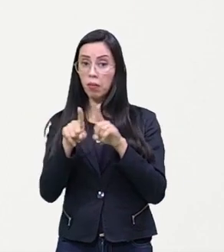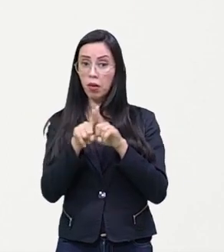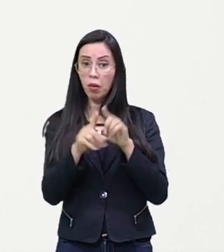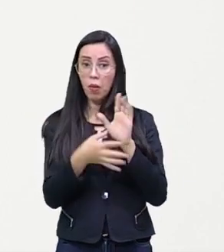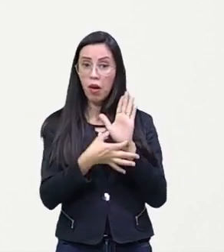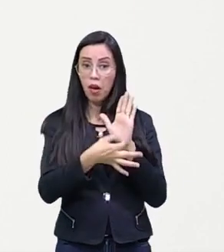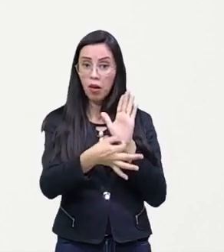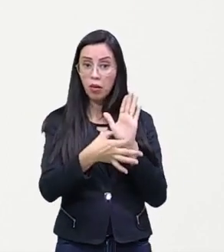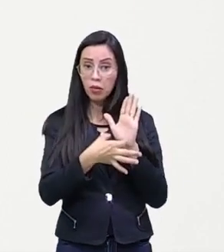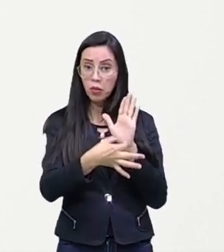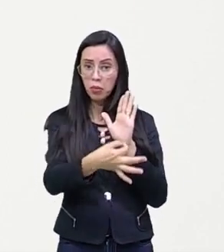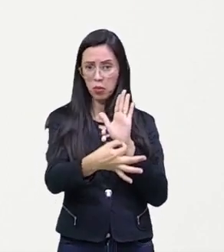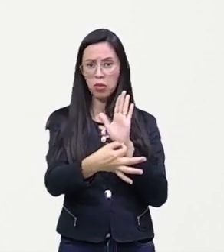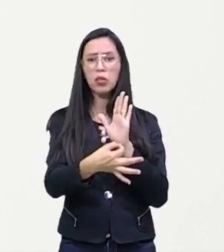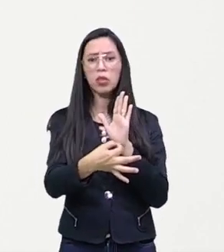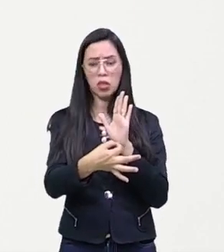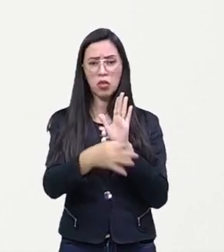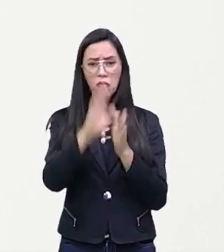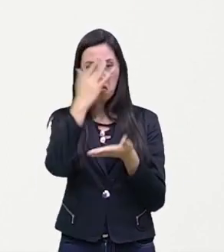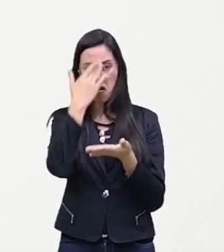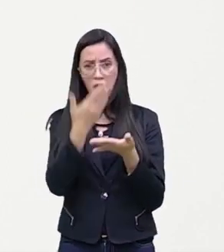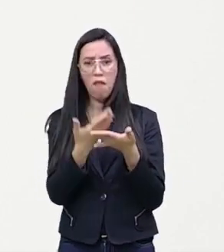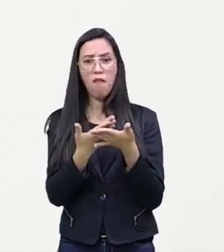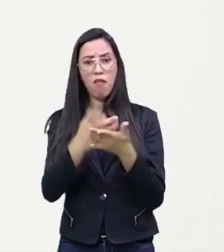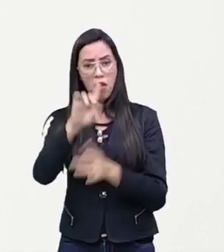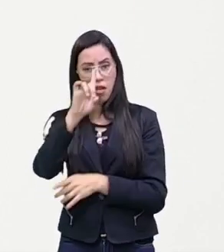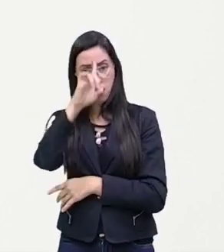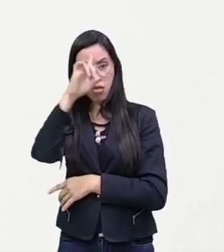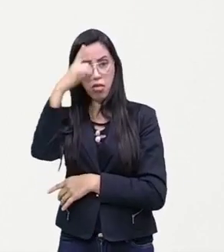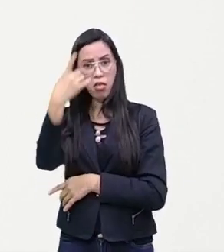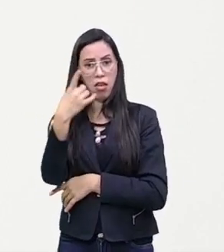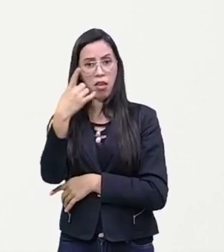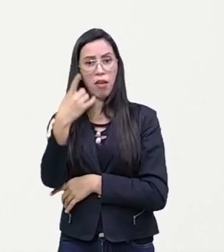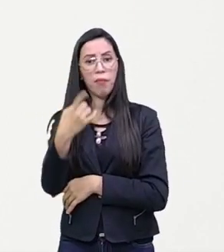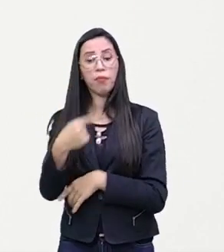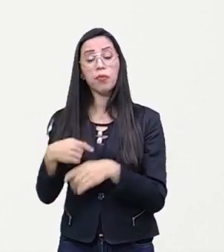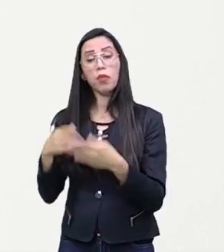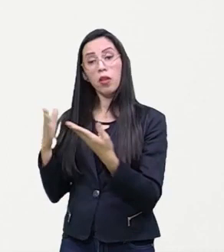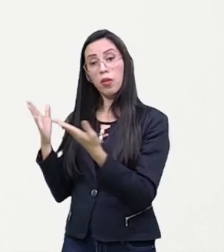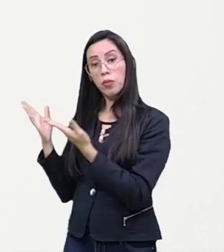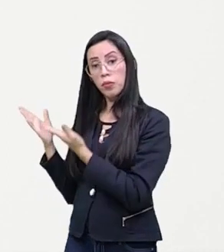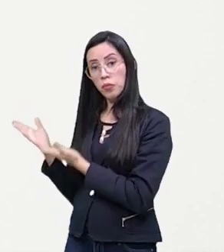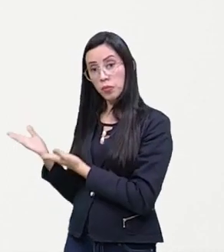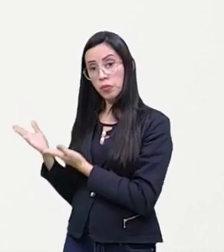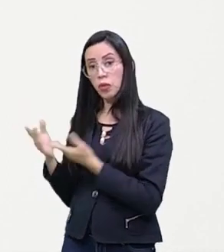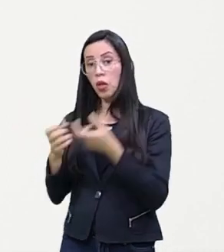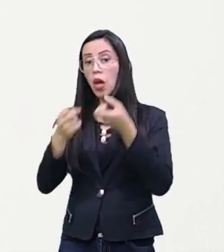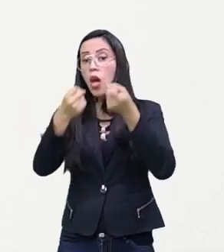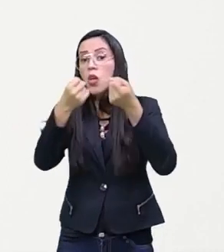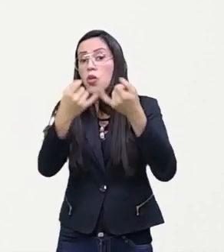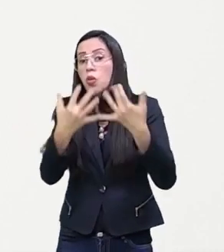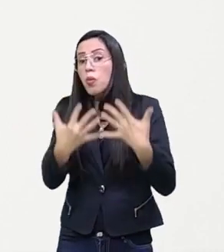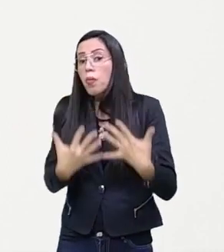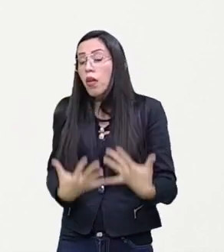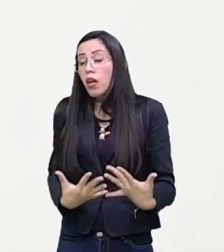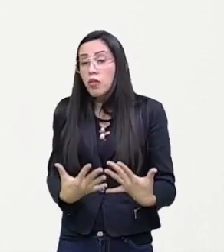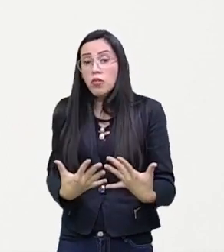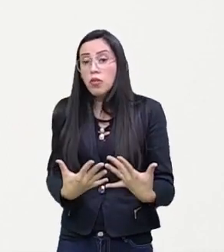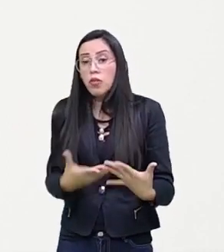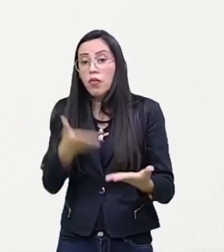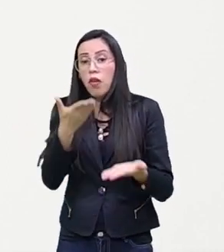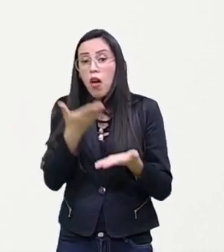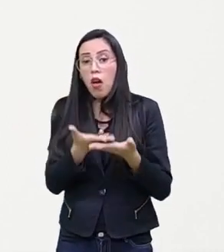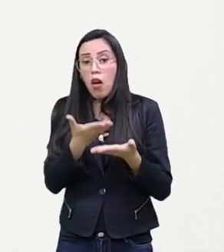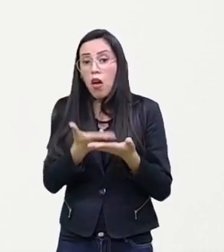argumentativo defende, né, uma ideia ou uma tese. E o explicativo, professora? Podemos utilizar a aula explicativa,